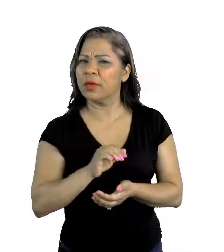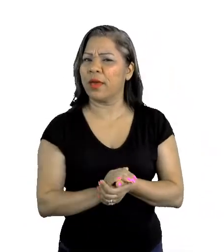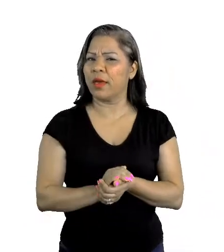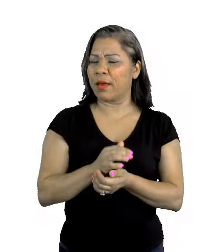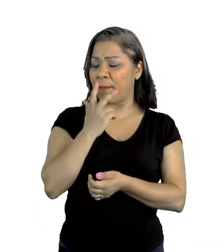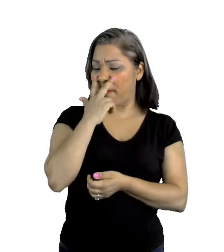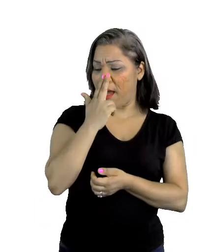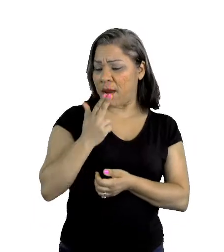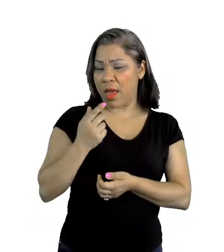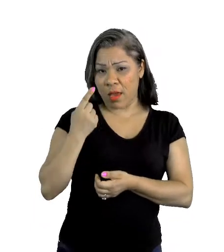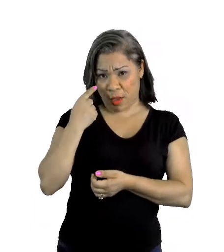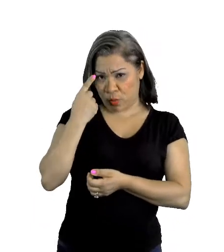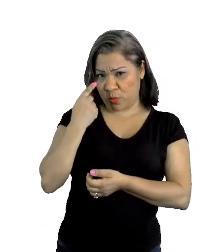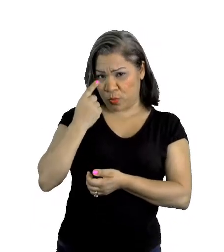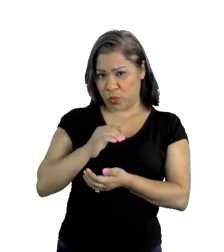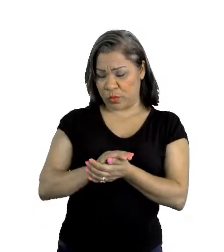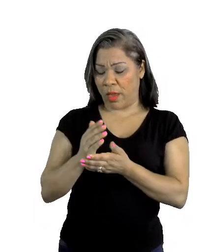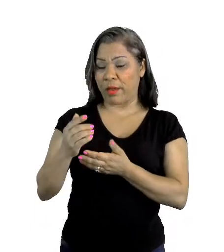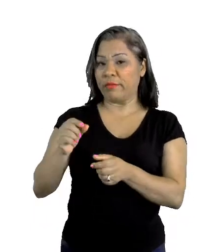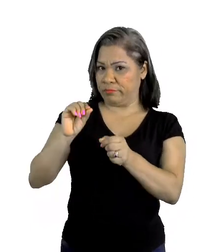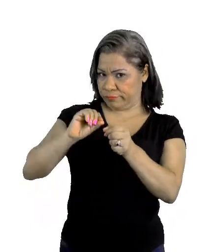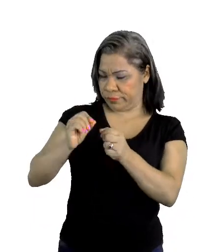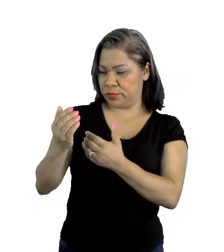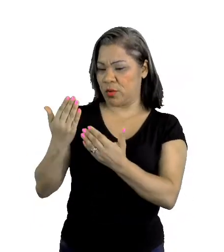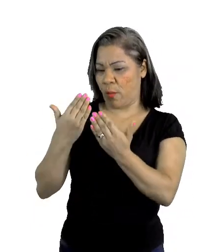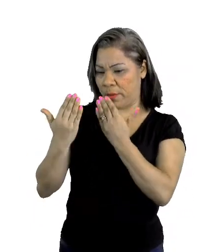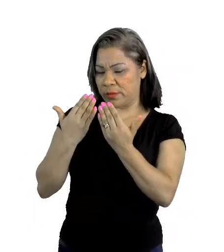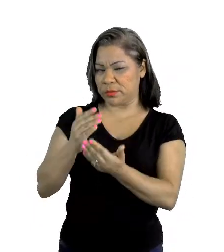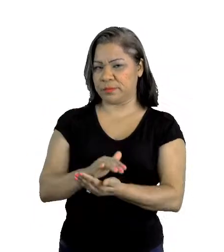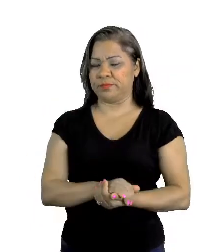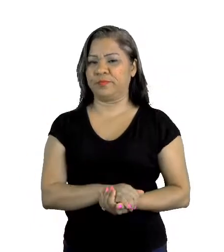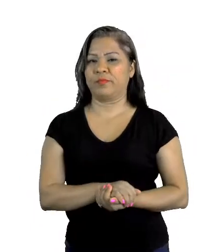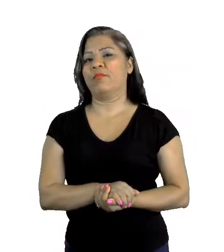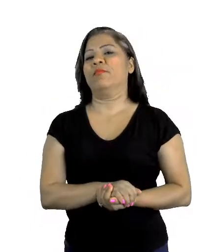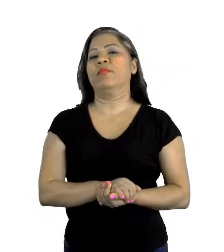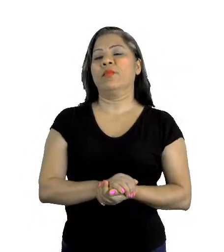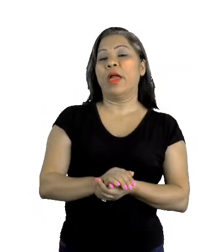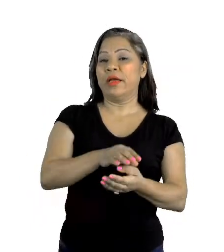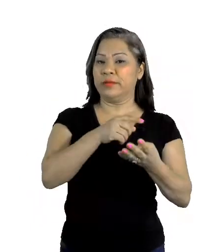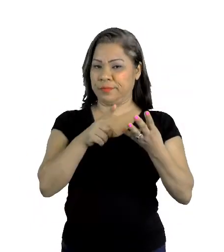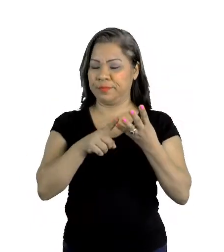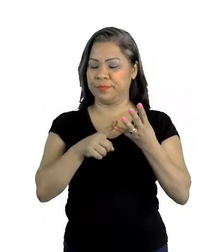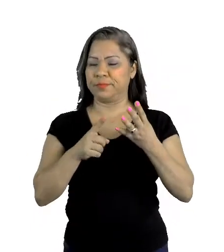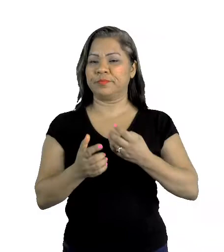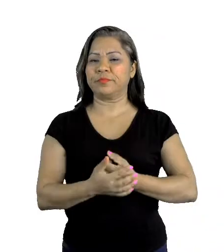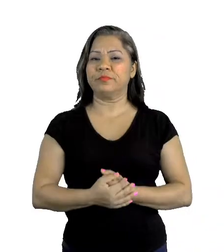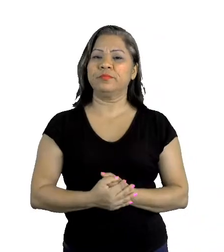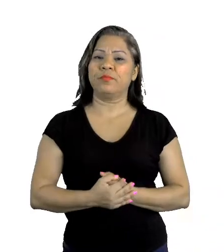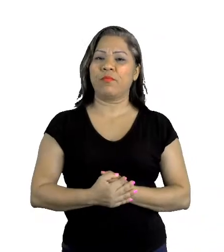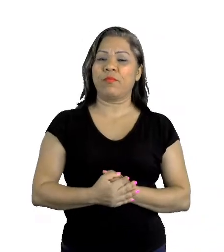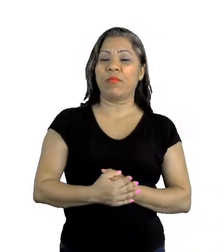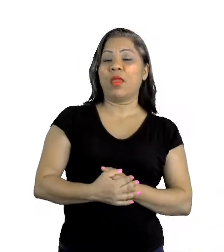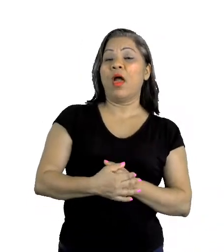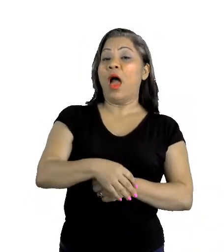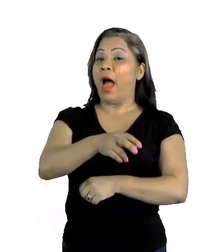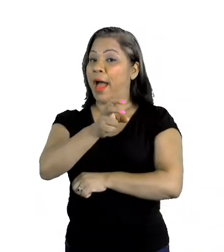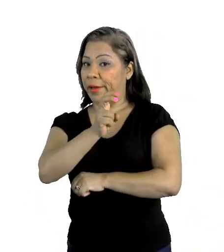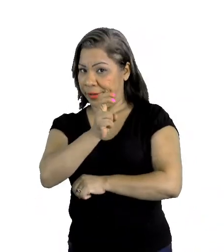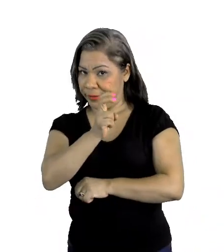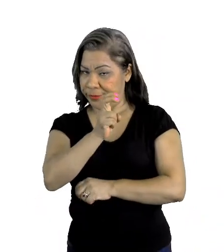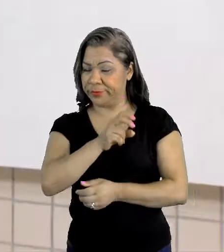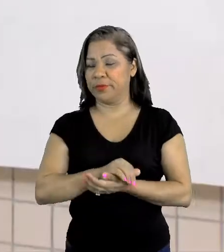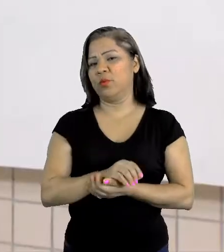dela? Aí você faz a comparação. Essa é a questão 4. Questão 5 é o